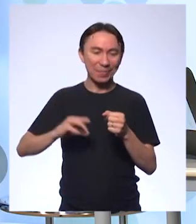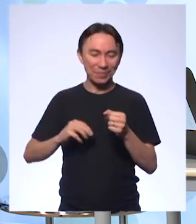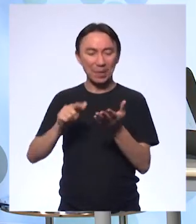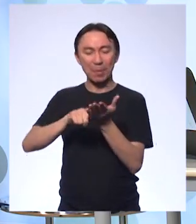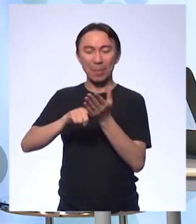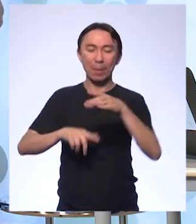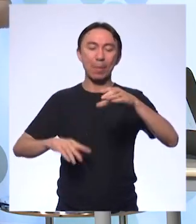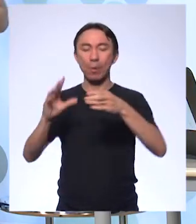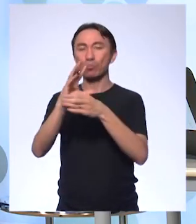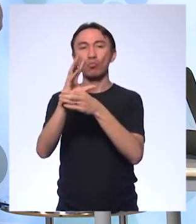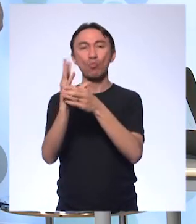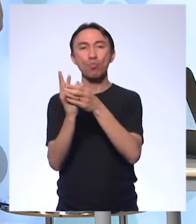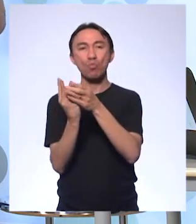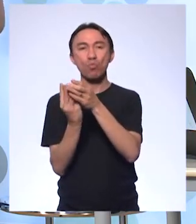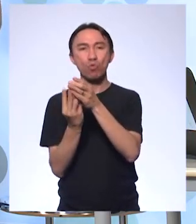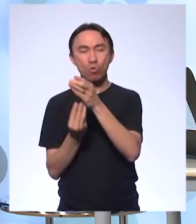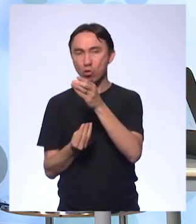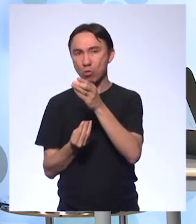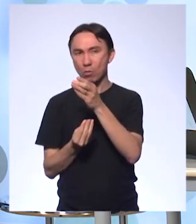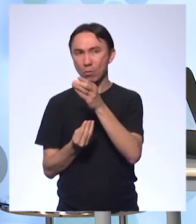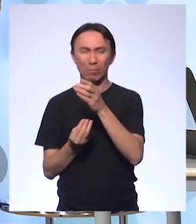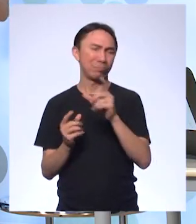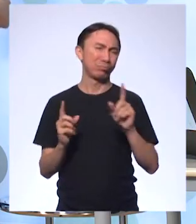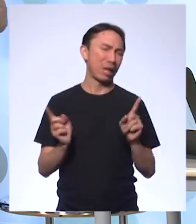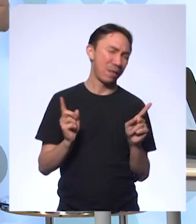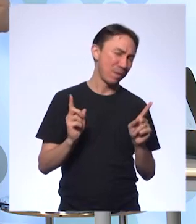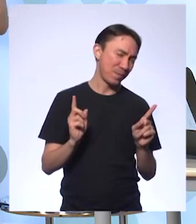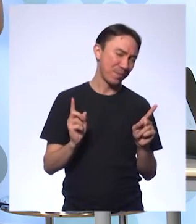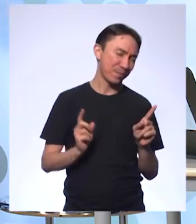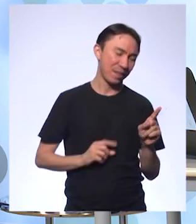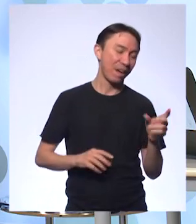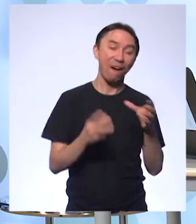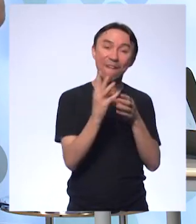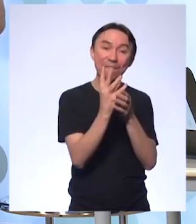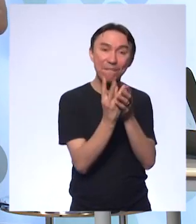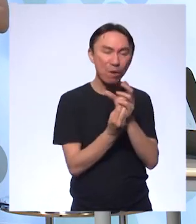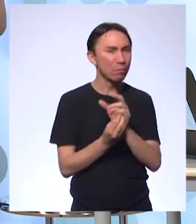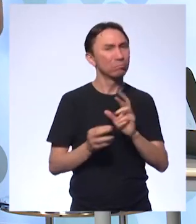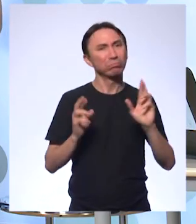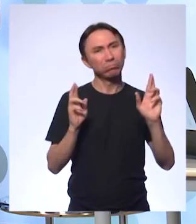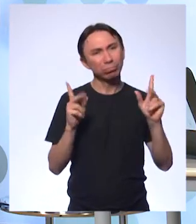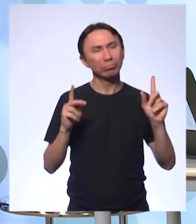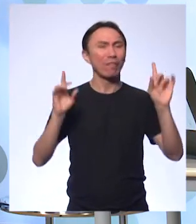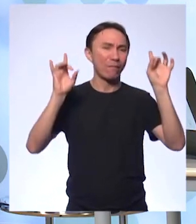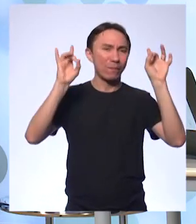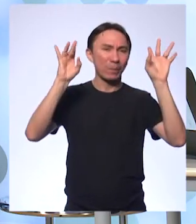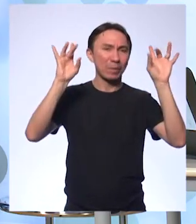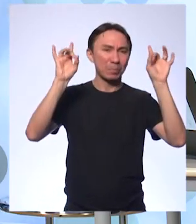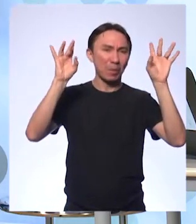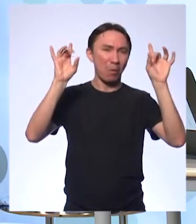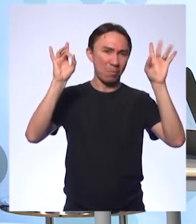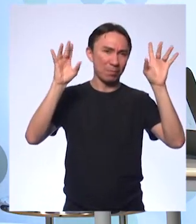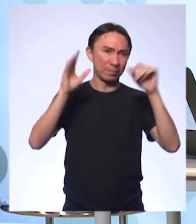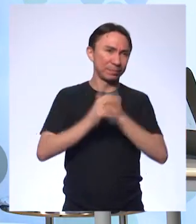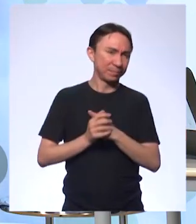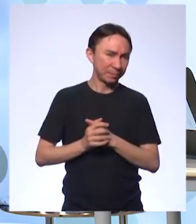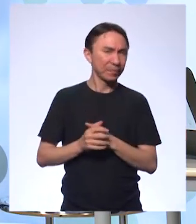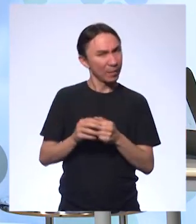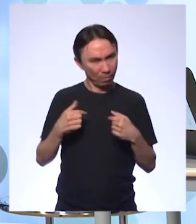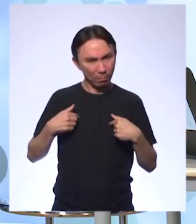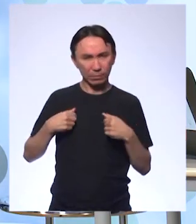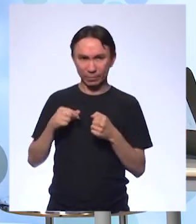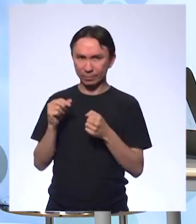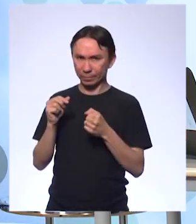da água, é um filtro especial, que até nós fizemos, eu fiz em casa, vocês conseguem fazer na casa de vocês também. O que eu usei? Eu